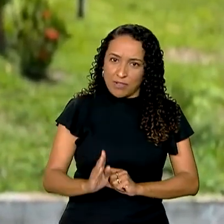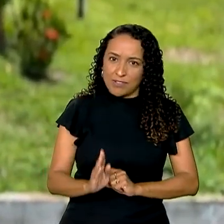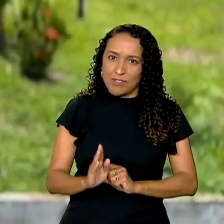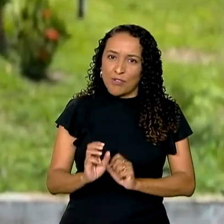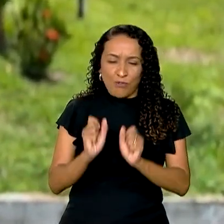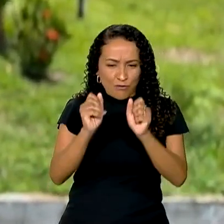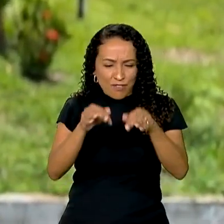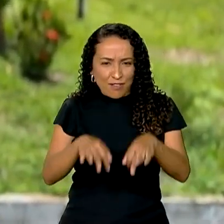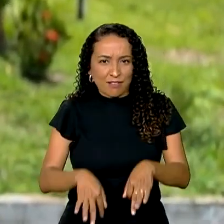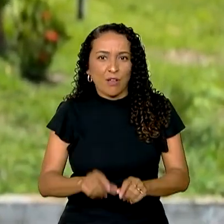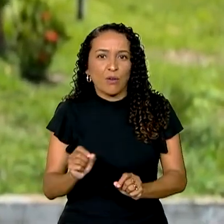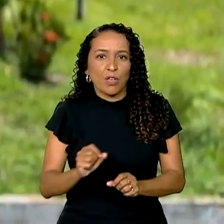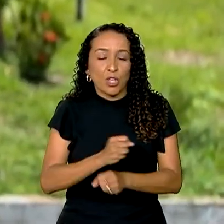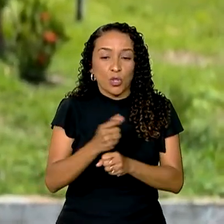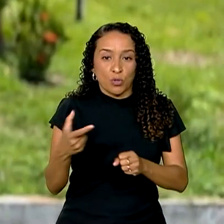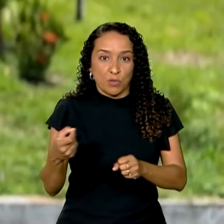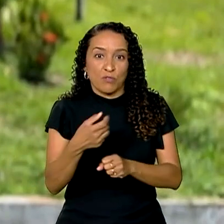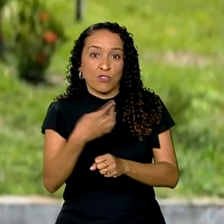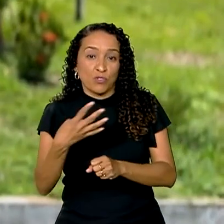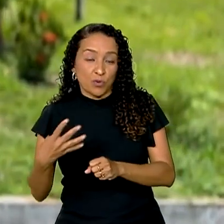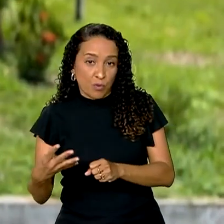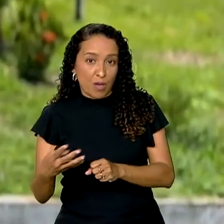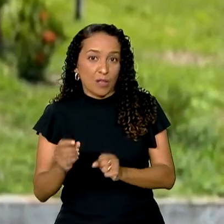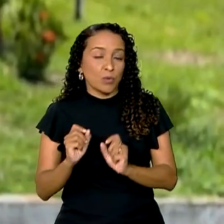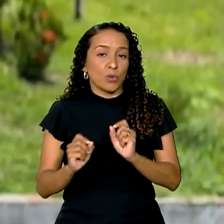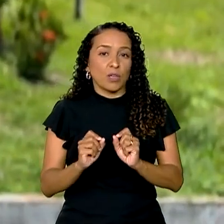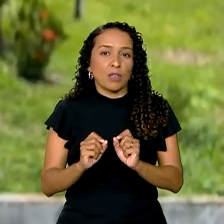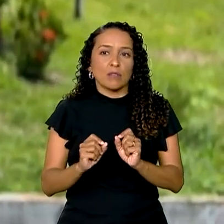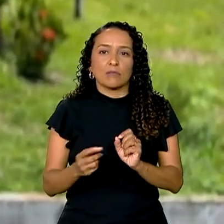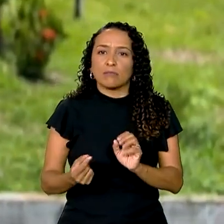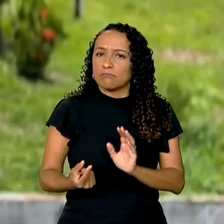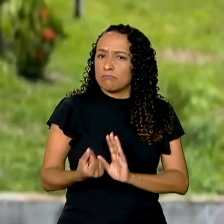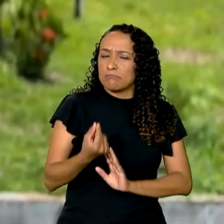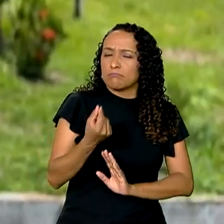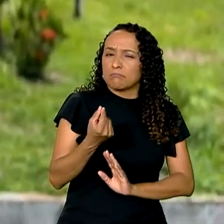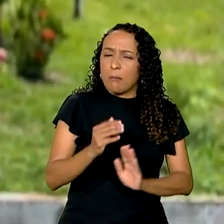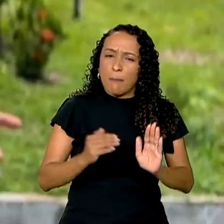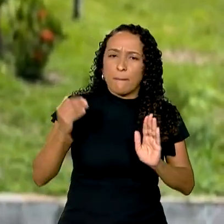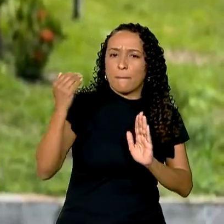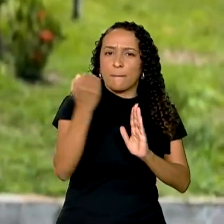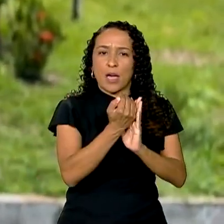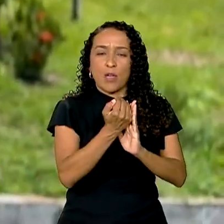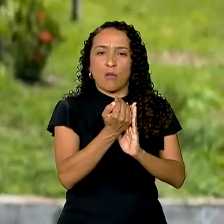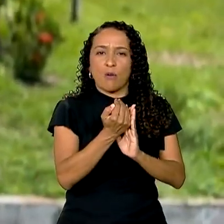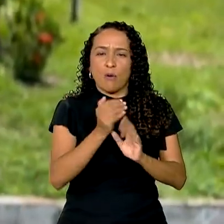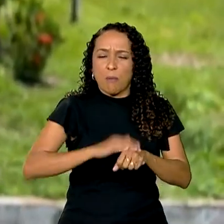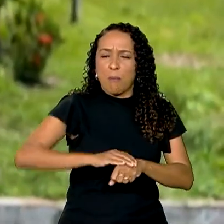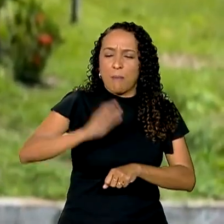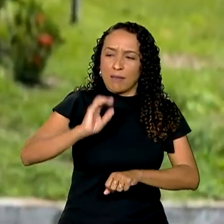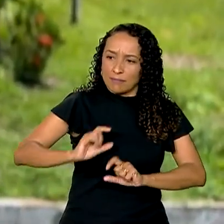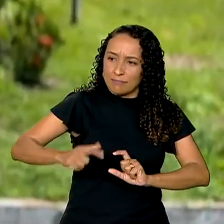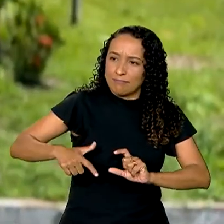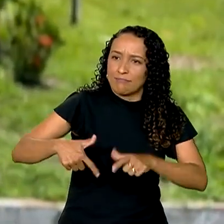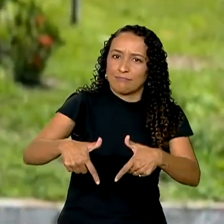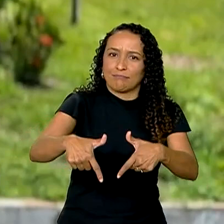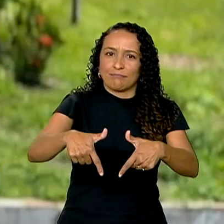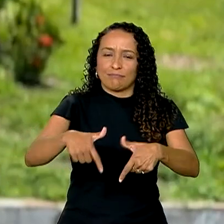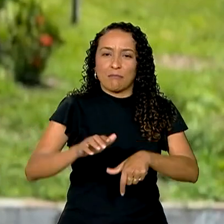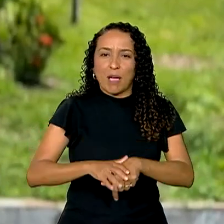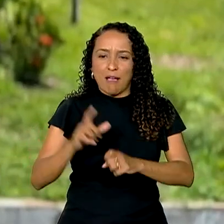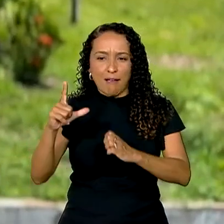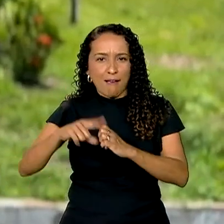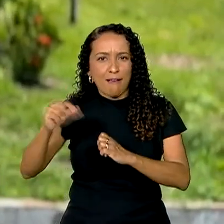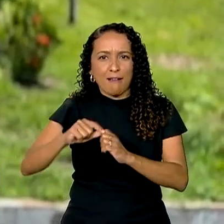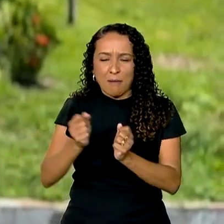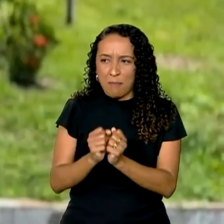fechar novamente 2024 com o rendimento ainda maior, com mais emprego, com mais